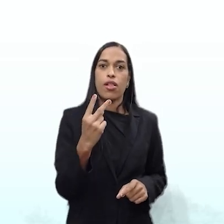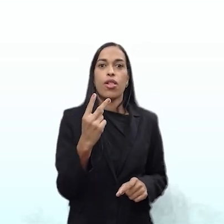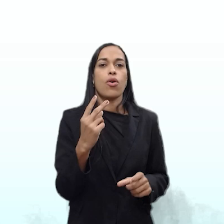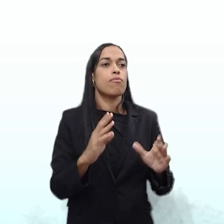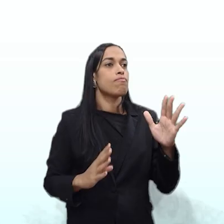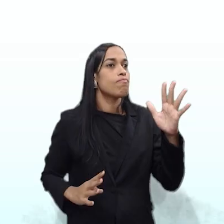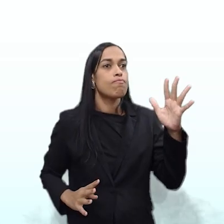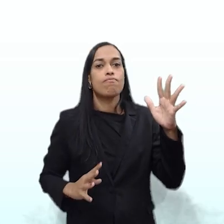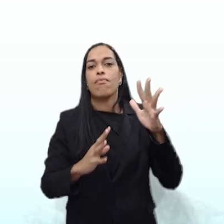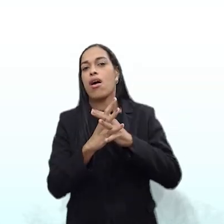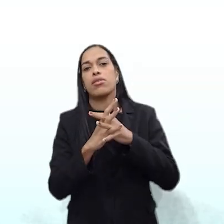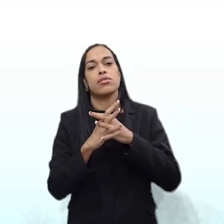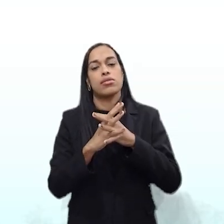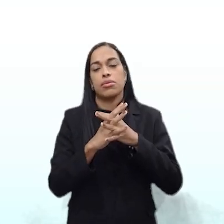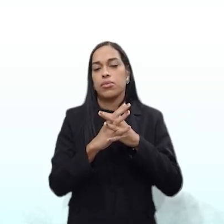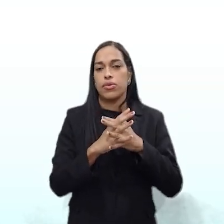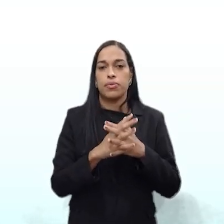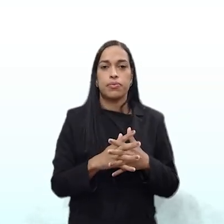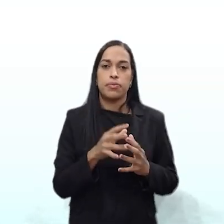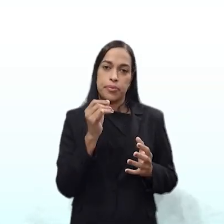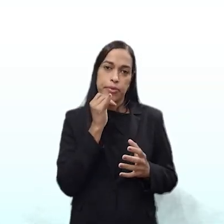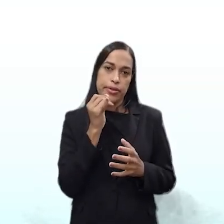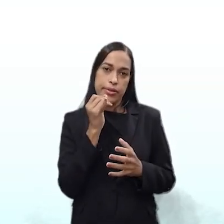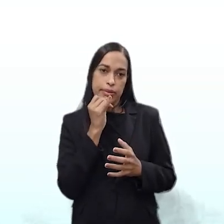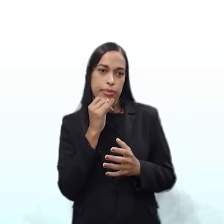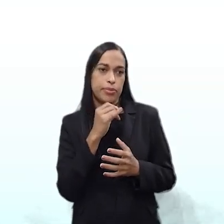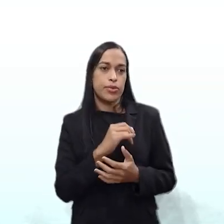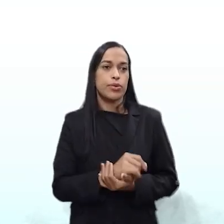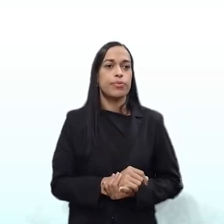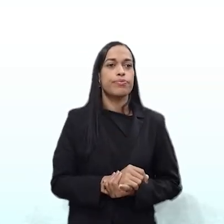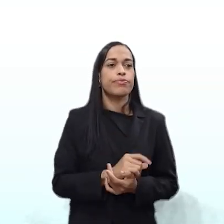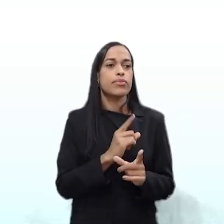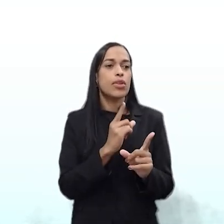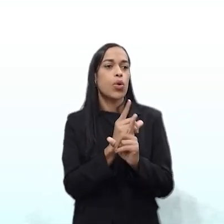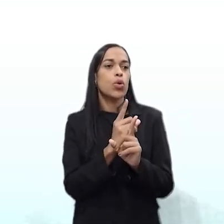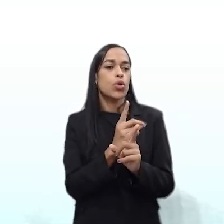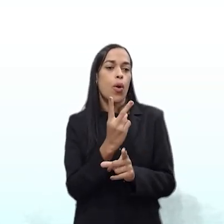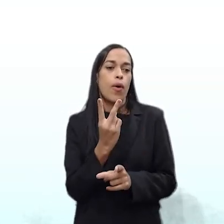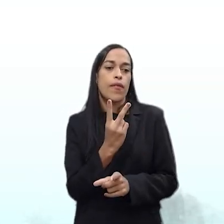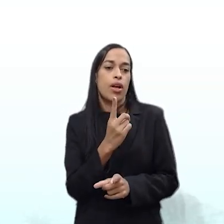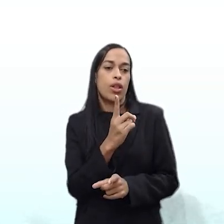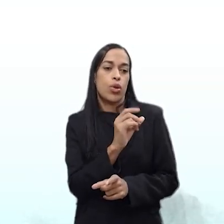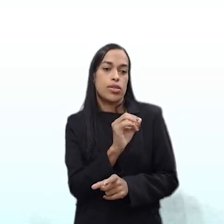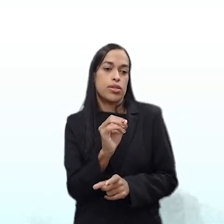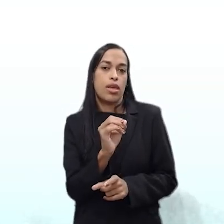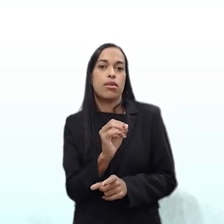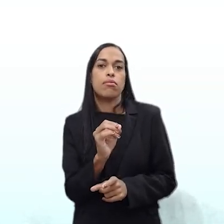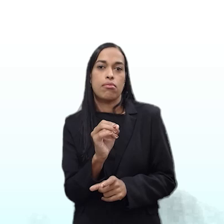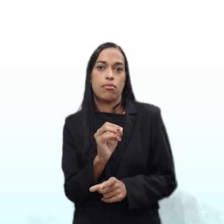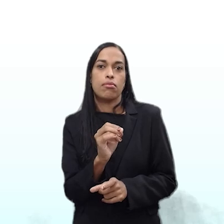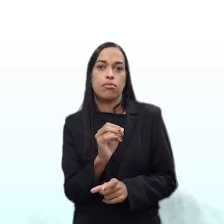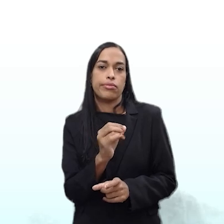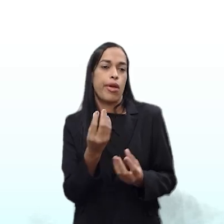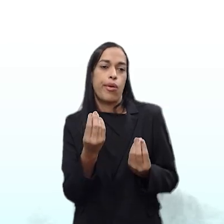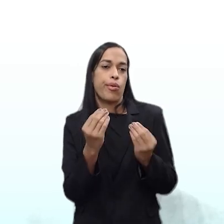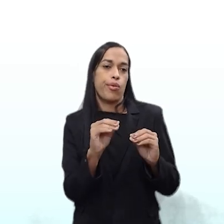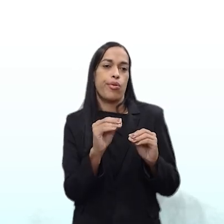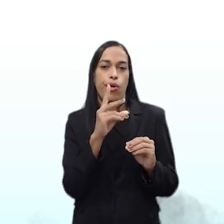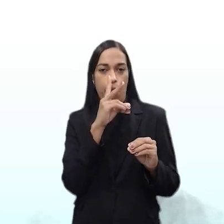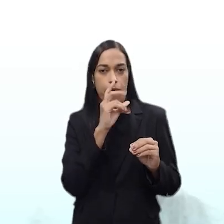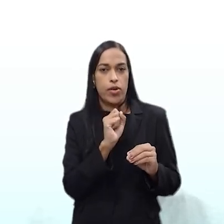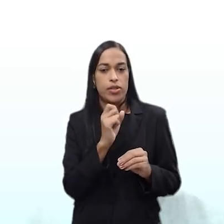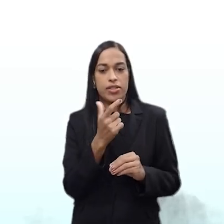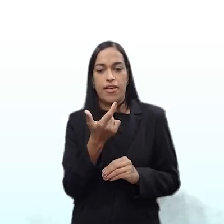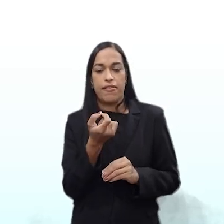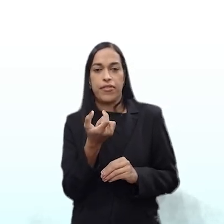que o atrito pode atingir. Digamos que você fez essa conta e achou o valor 100. Aí você diz, Paulo, mas aí eu apliquei uma força de 20.